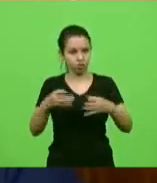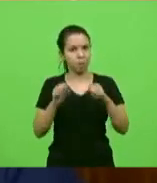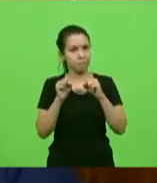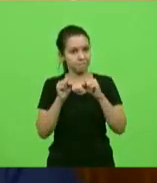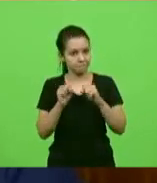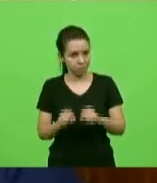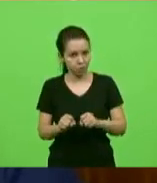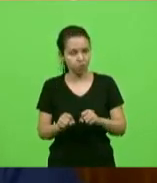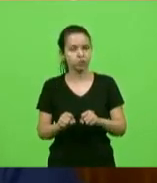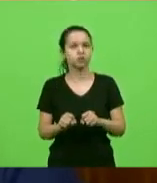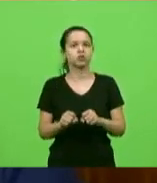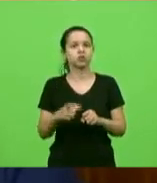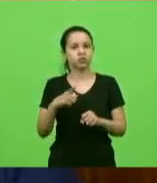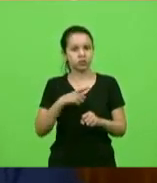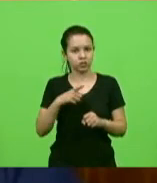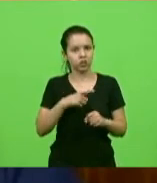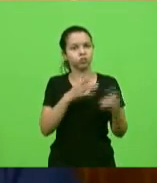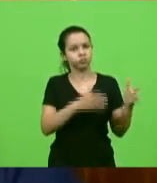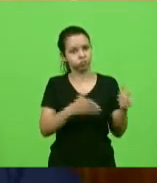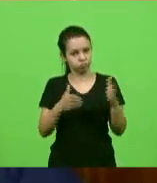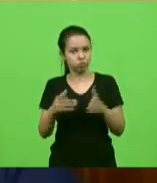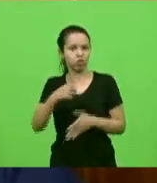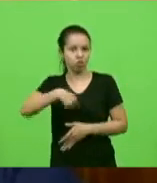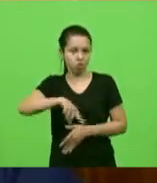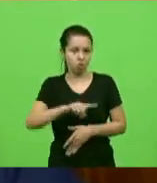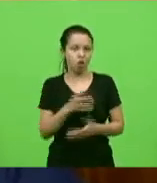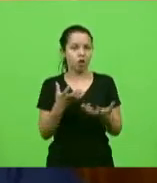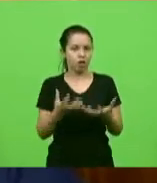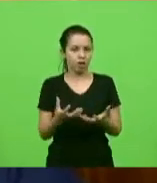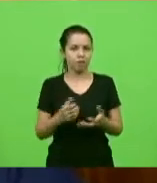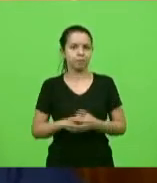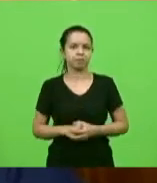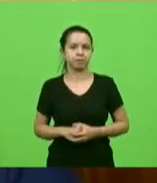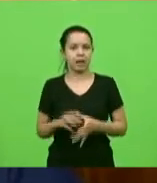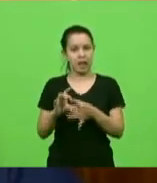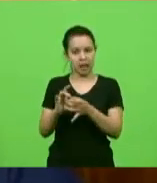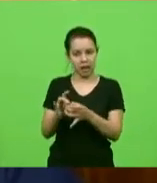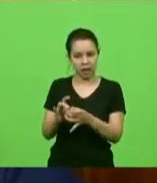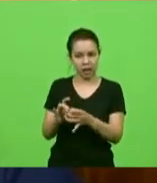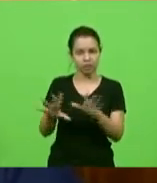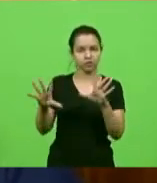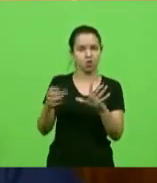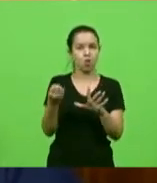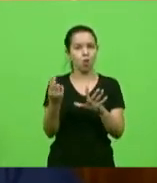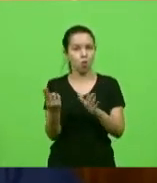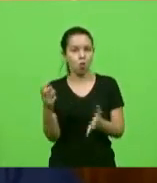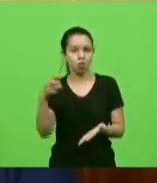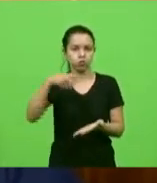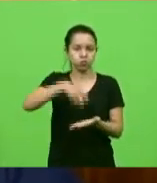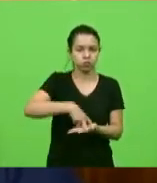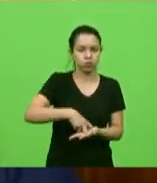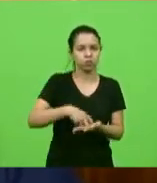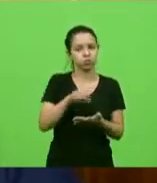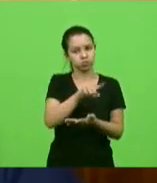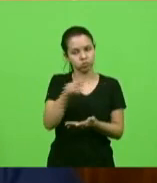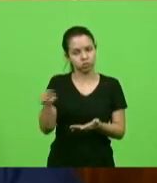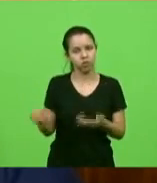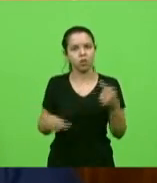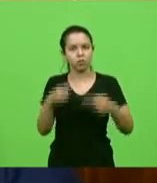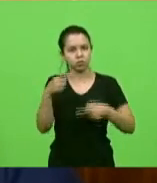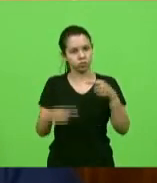possa surtir os efeitos que dele se esperam, quer seja a absolvição ou a condenação dos agentes